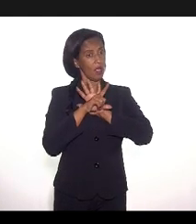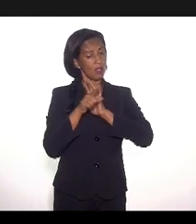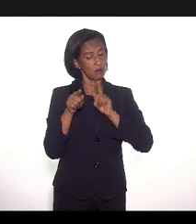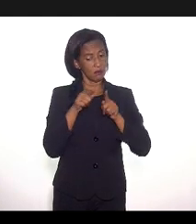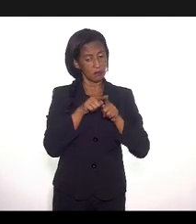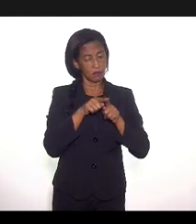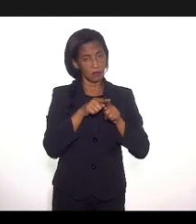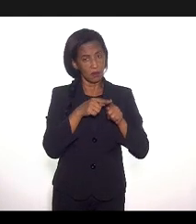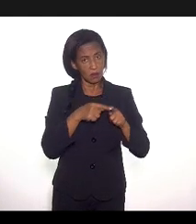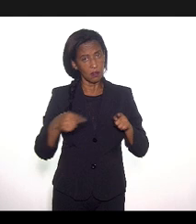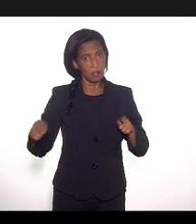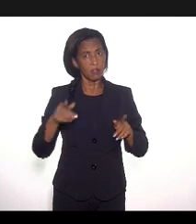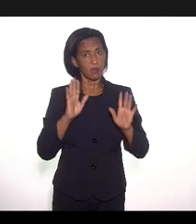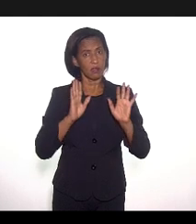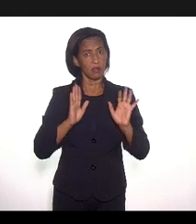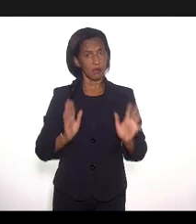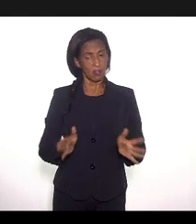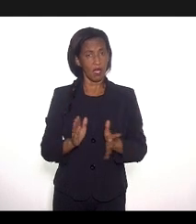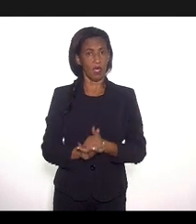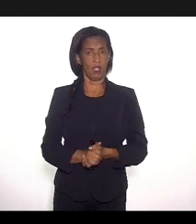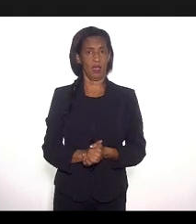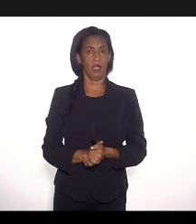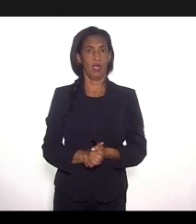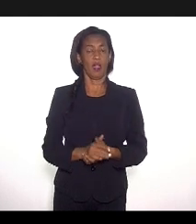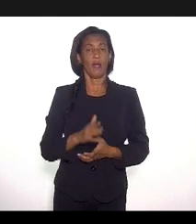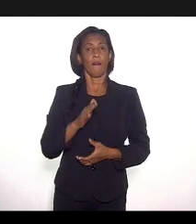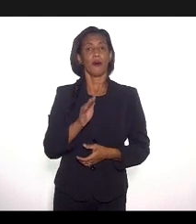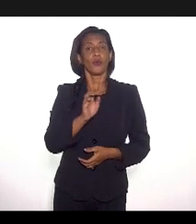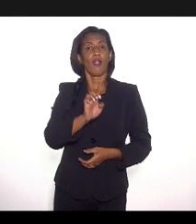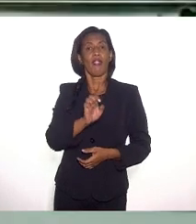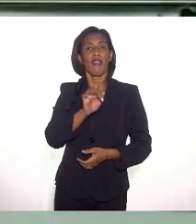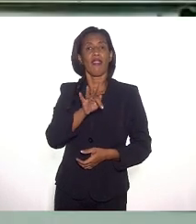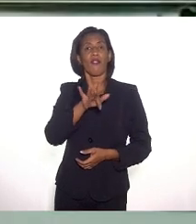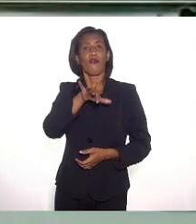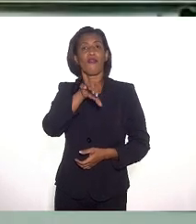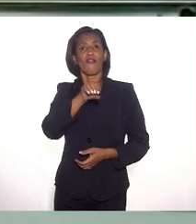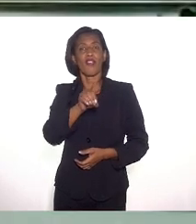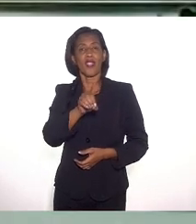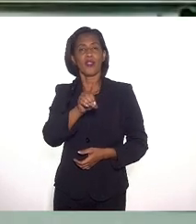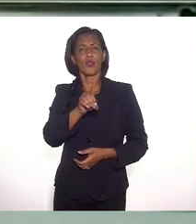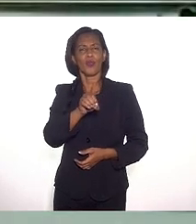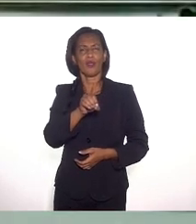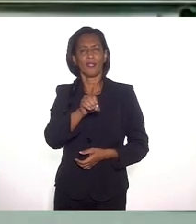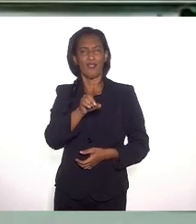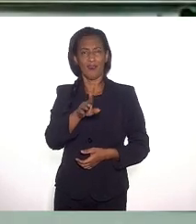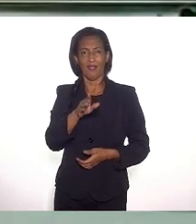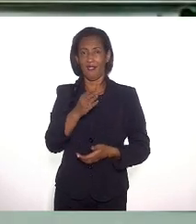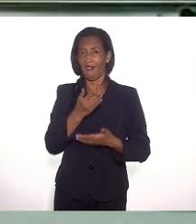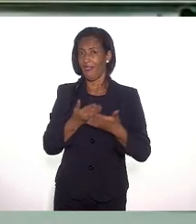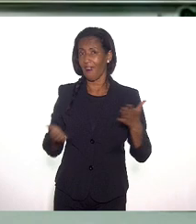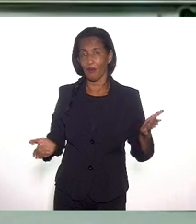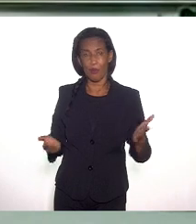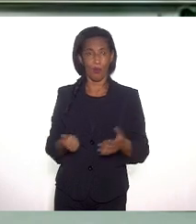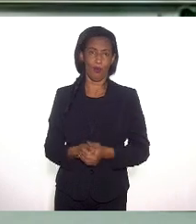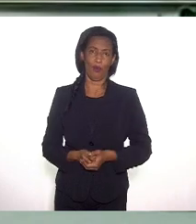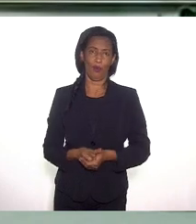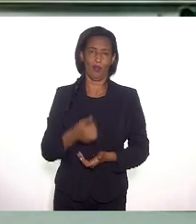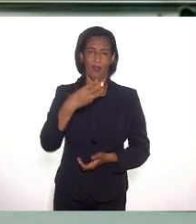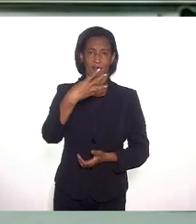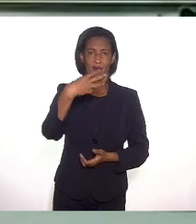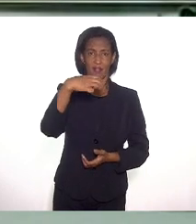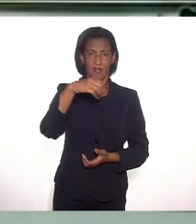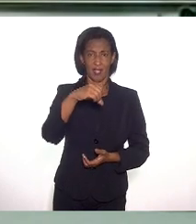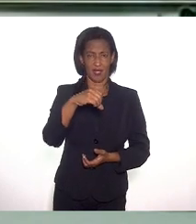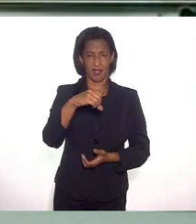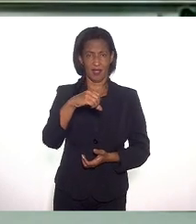mas os seus efeitos expiraram em 30/9/19. Por quê? Porque o decreto